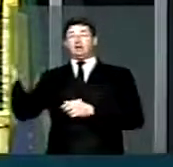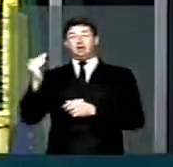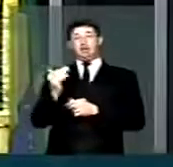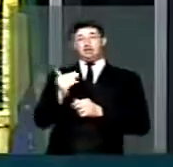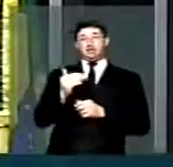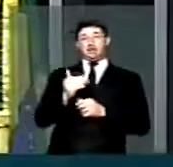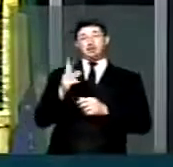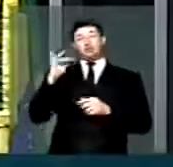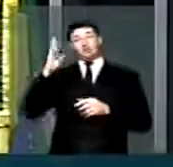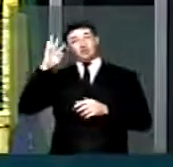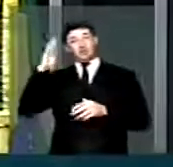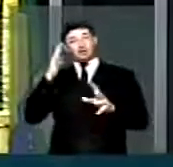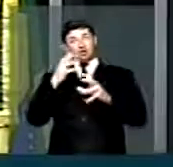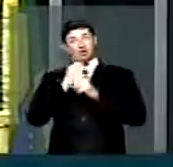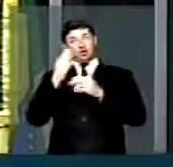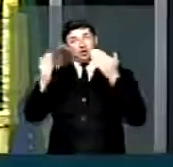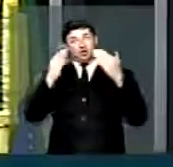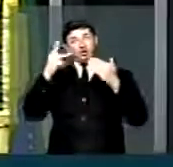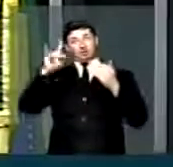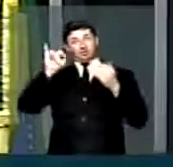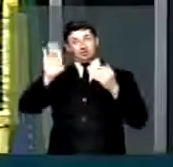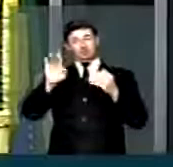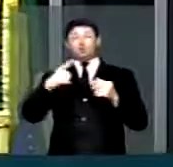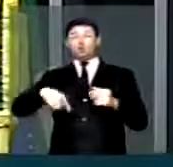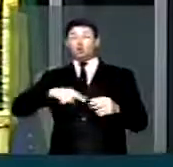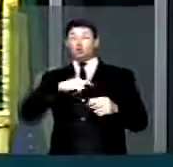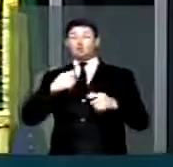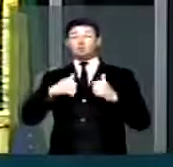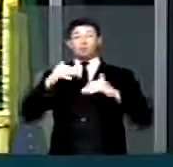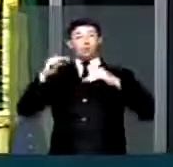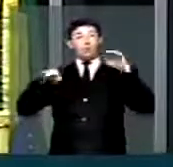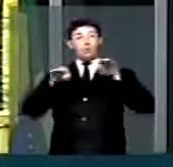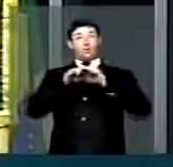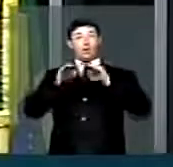PIB. Nós precisamos nos integrar ao mundo.